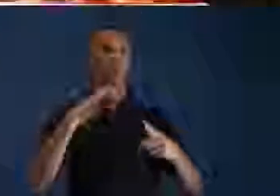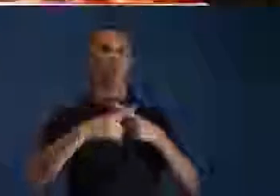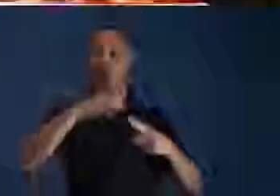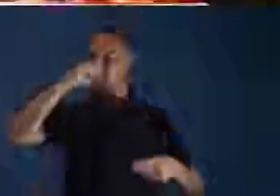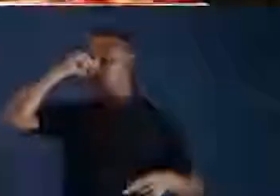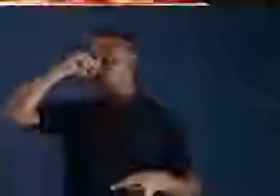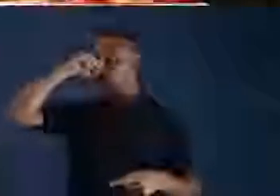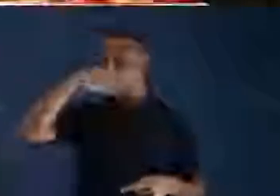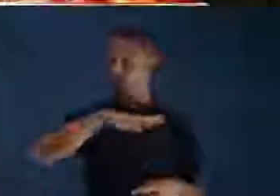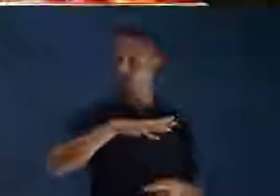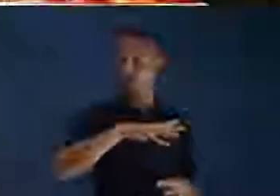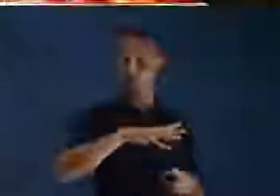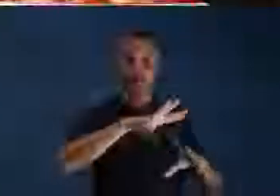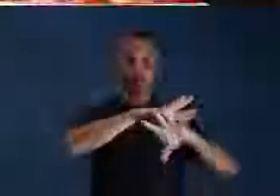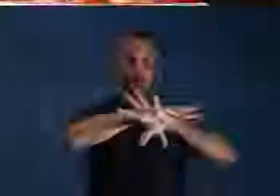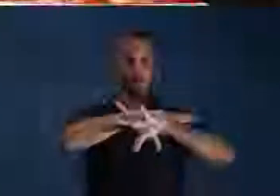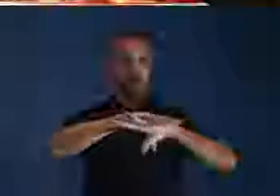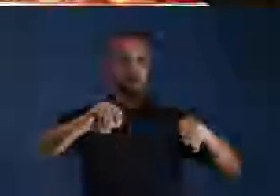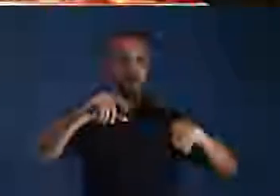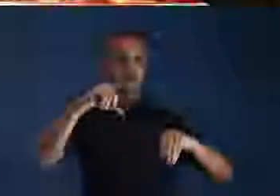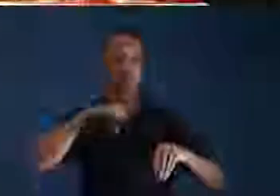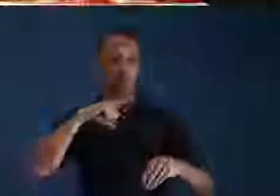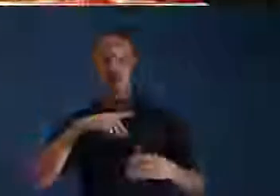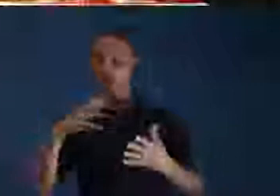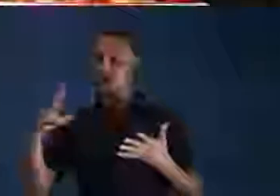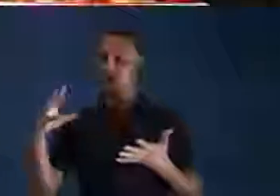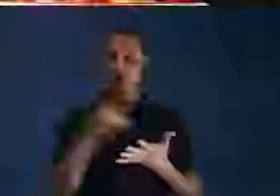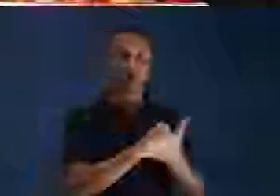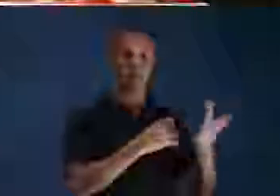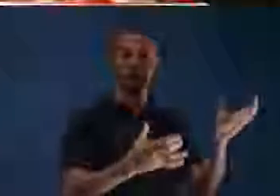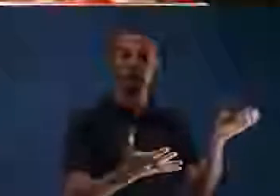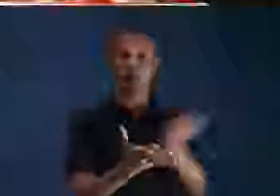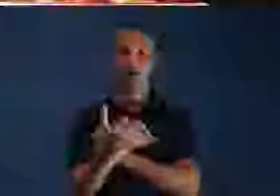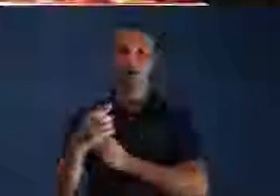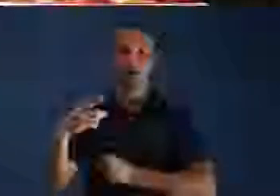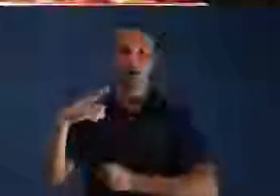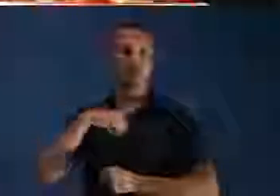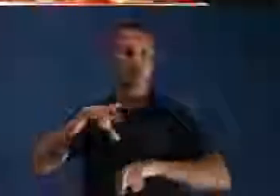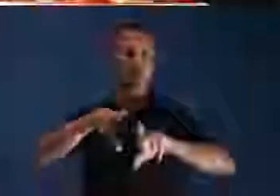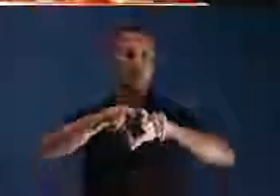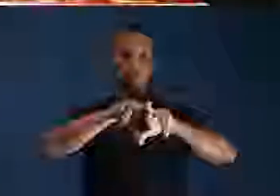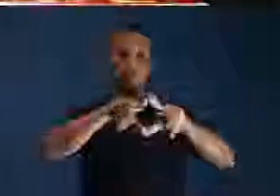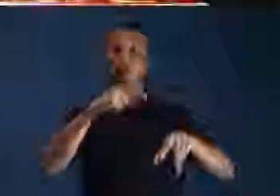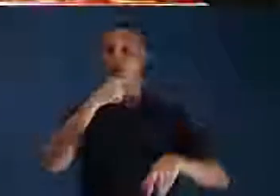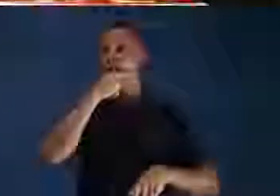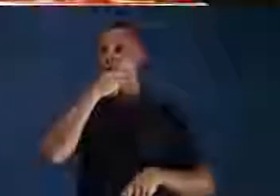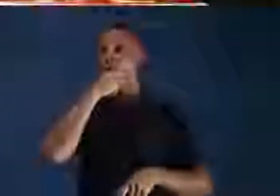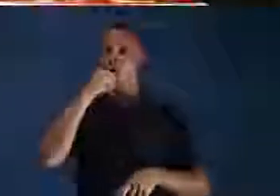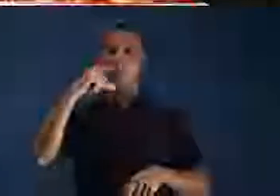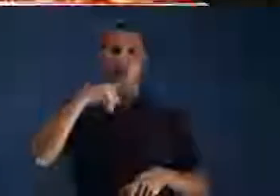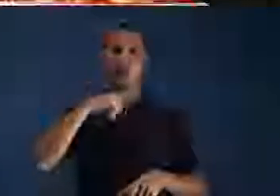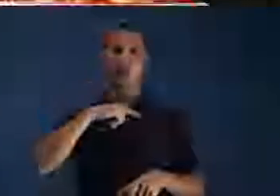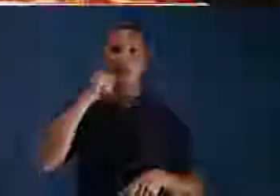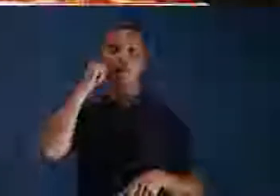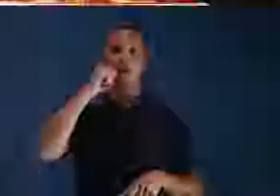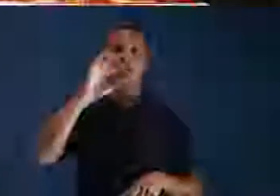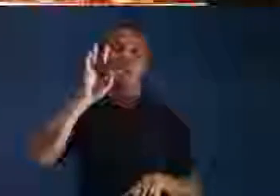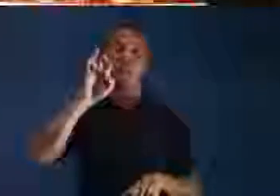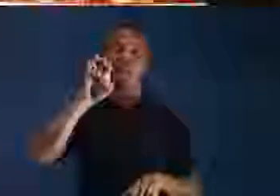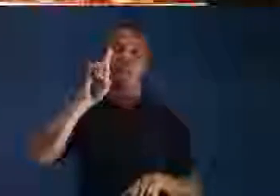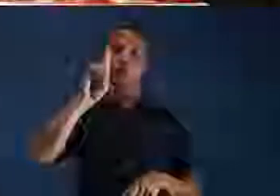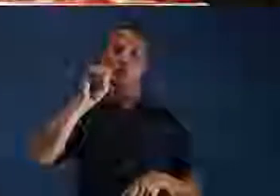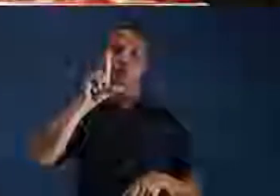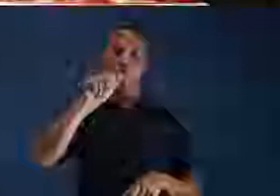fúria de dilacerar escamas e cascos, de arrancar elétritos e penas, os homens deram a Teodora a